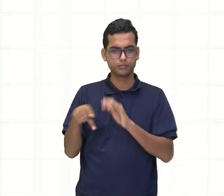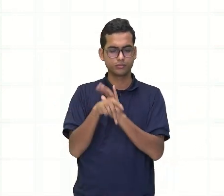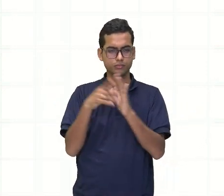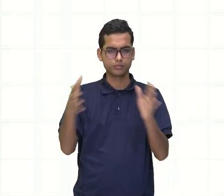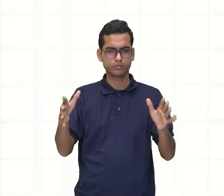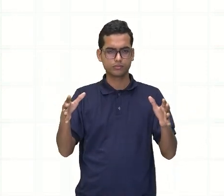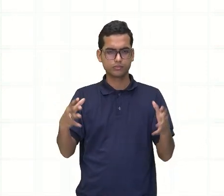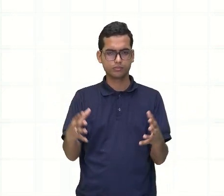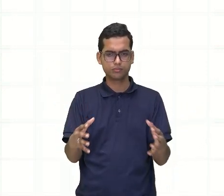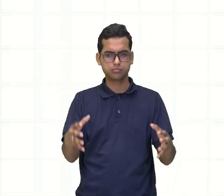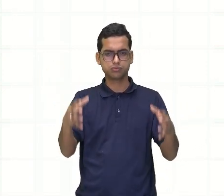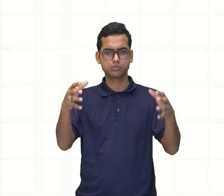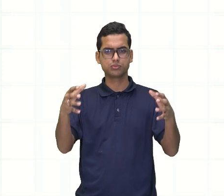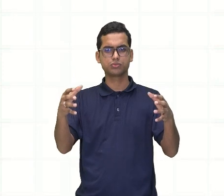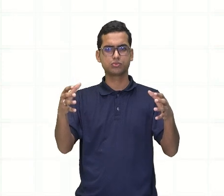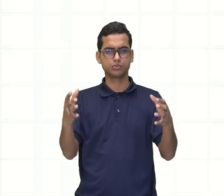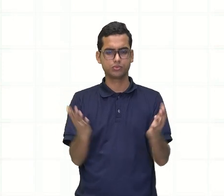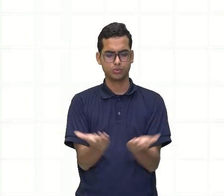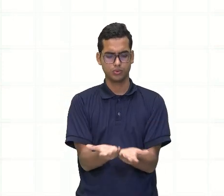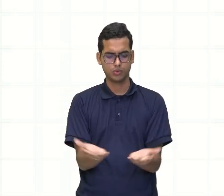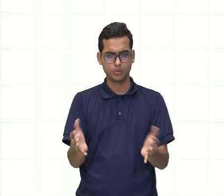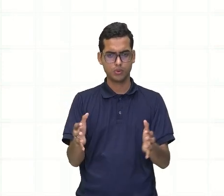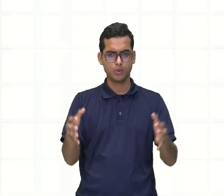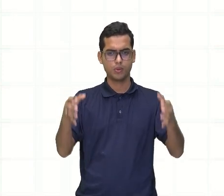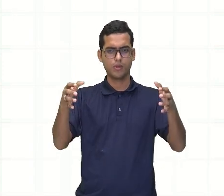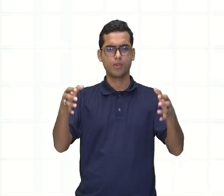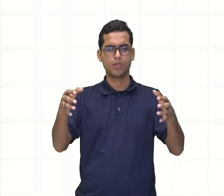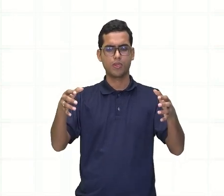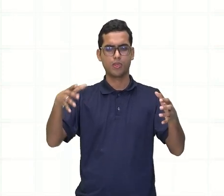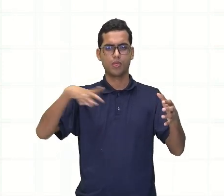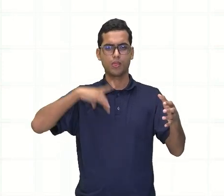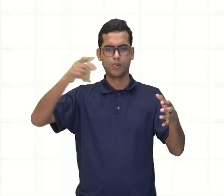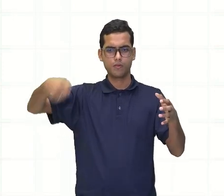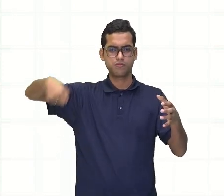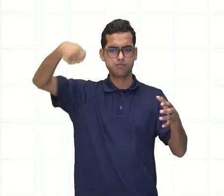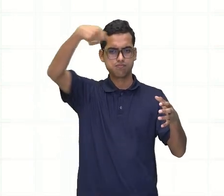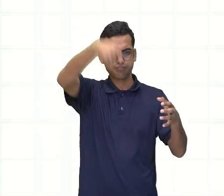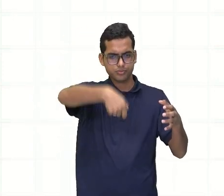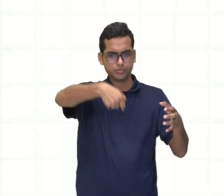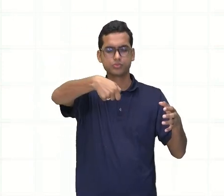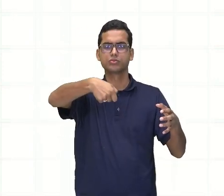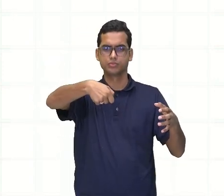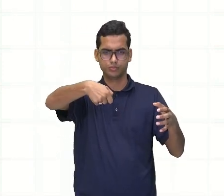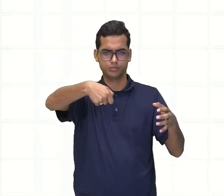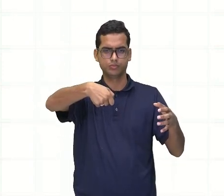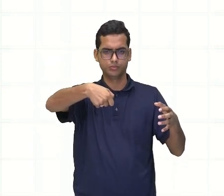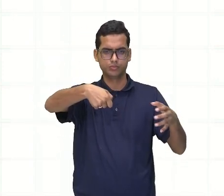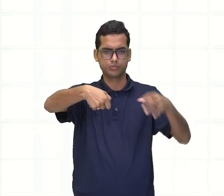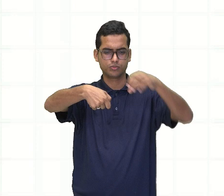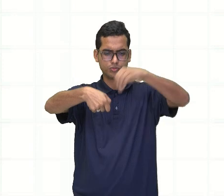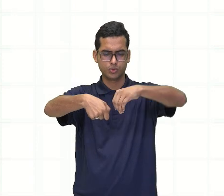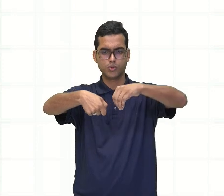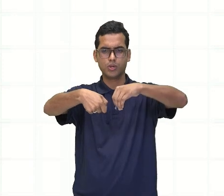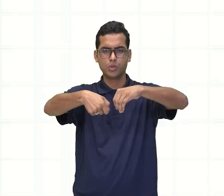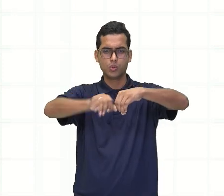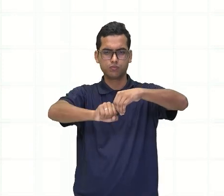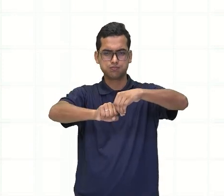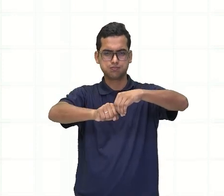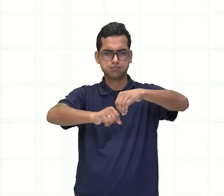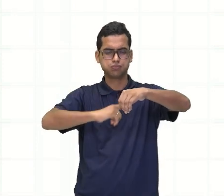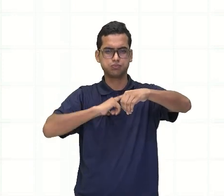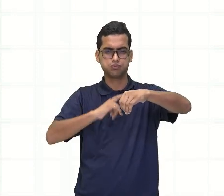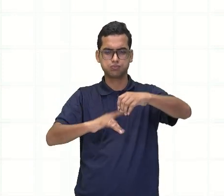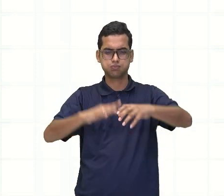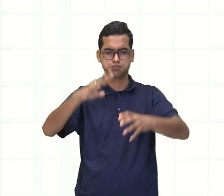vai fazer o quê? A concentração, né, da pressão aqui dentro e fazendo com que